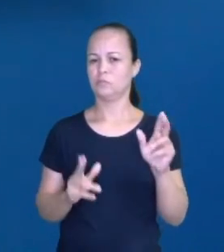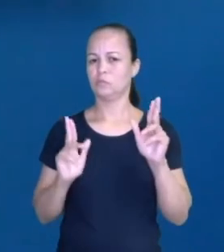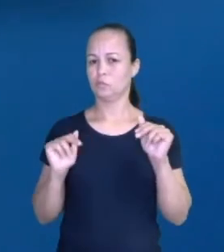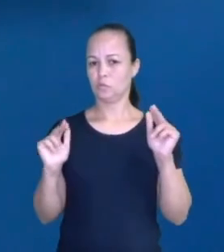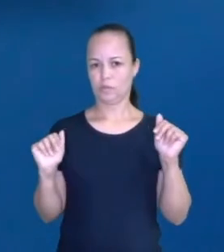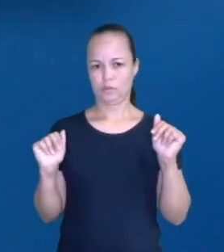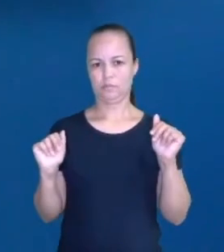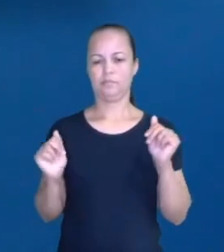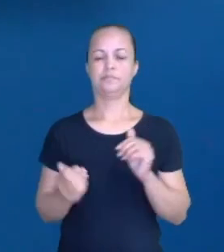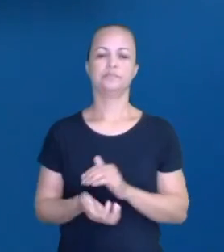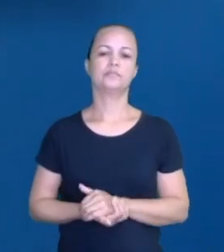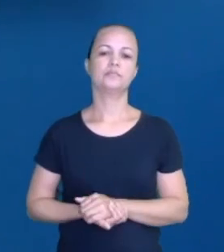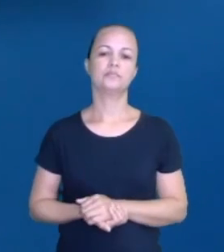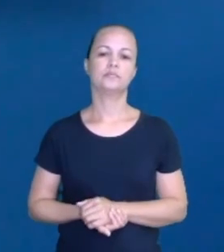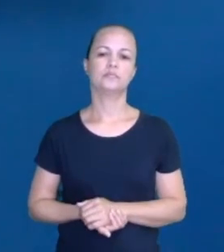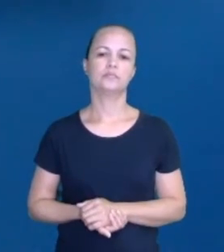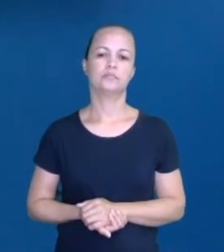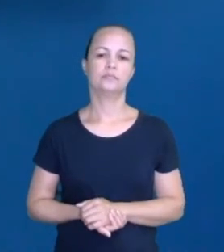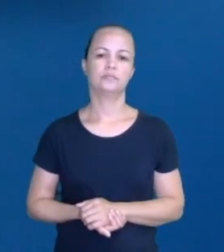Jamais.